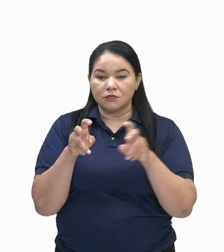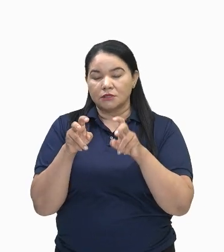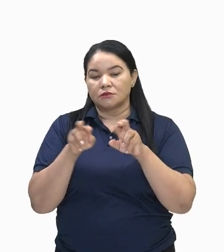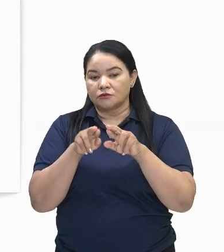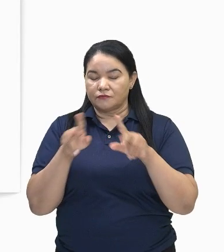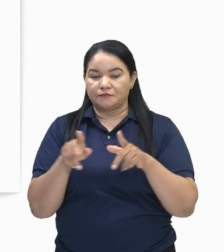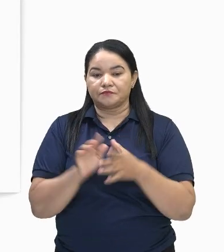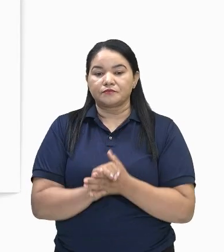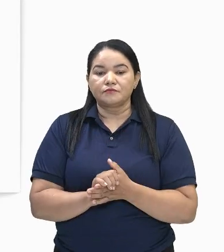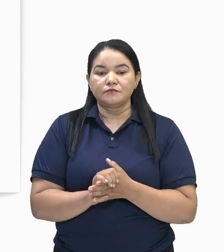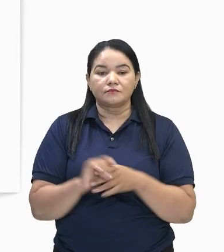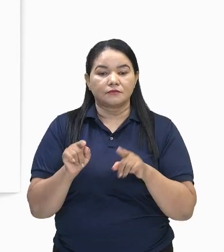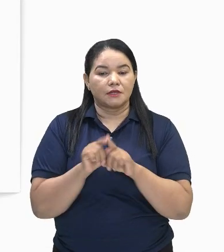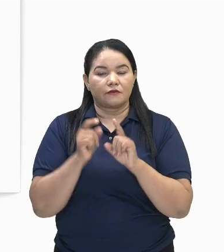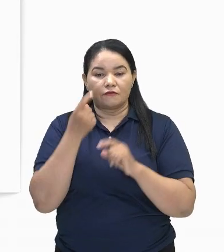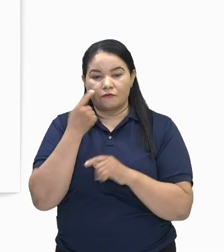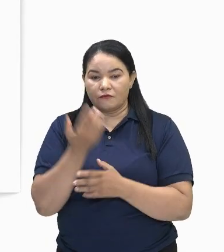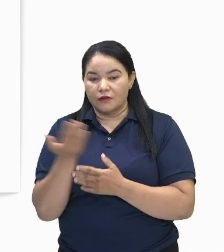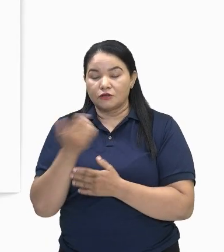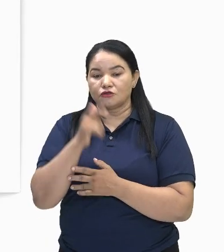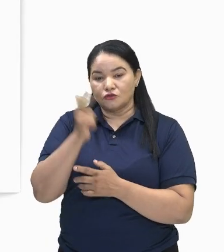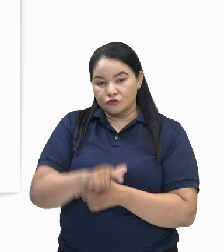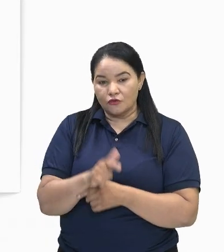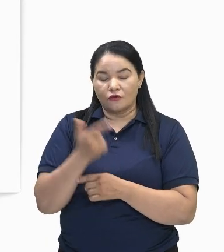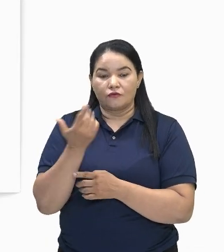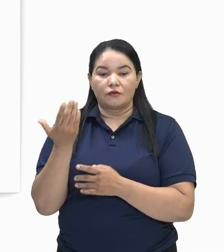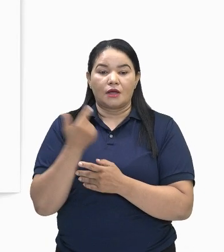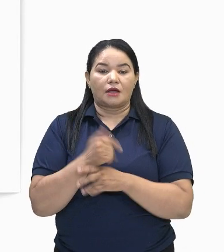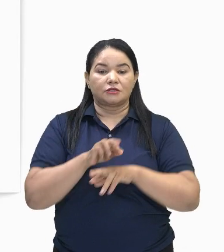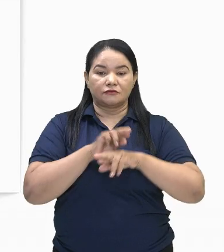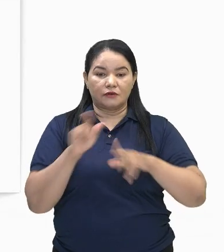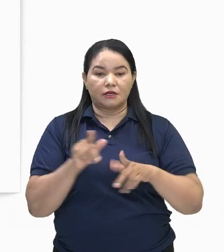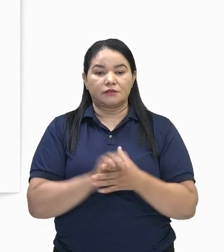texto. Aí vemos já novamente a diferença entre